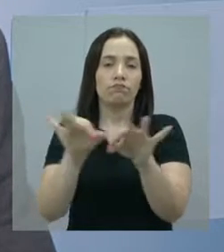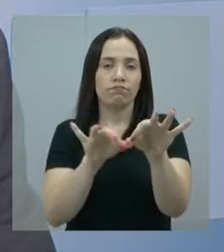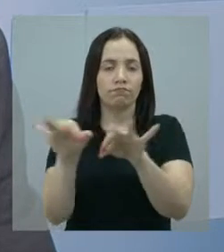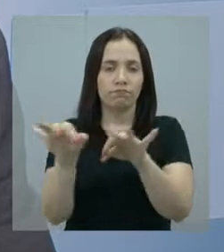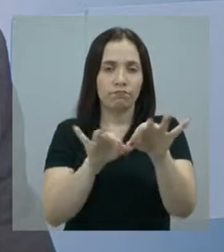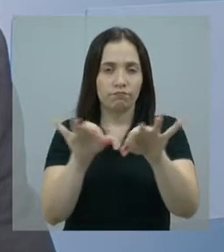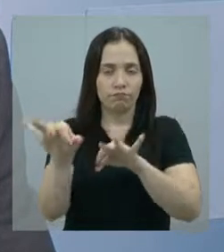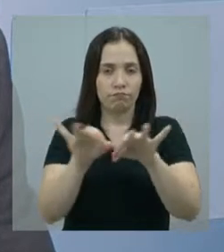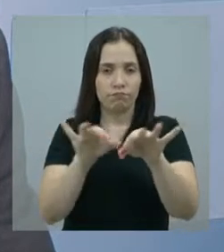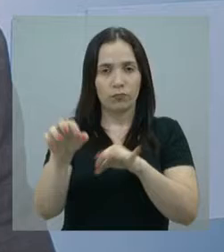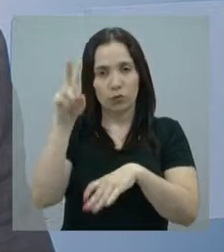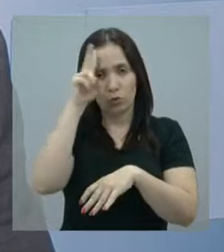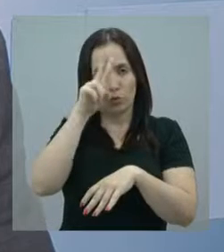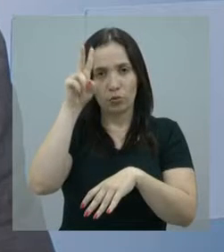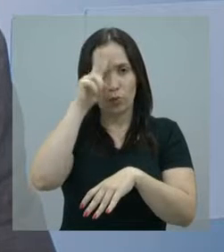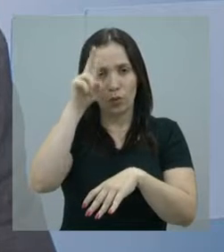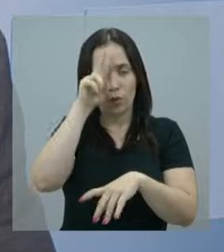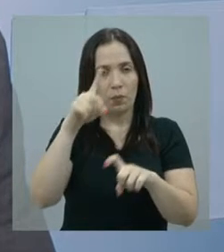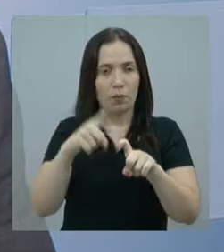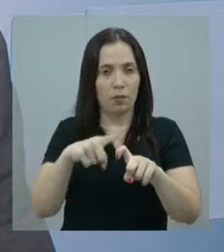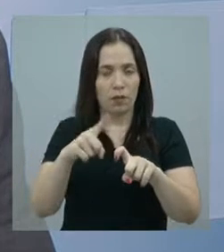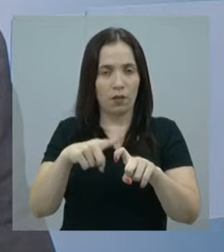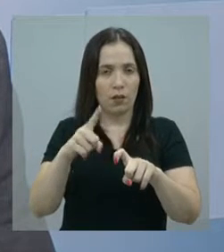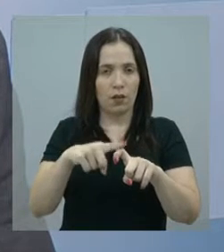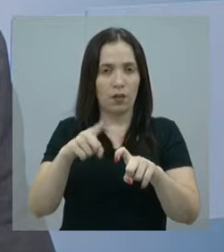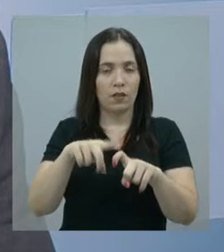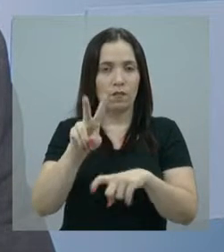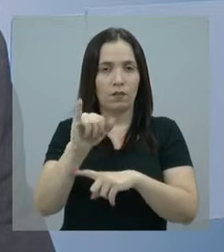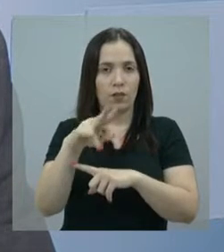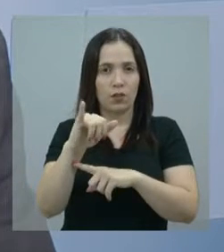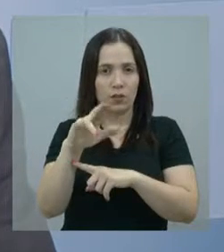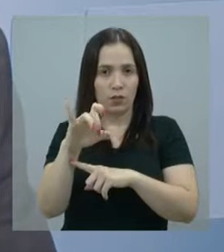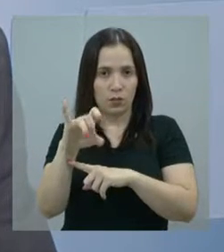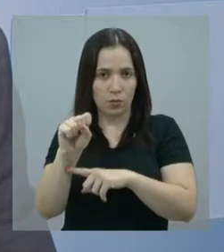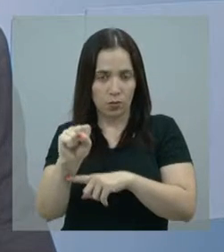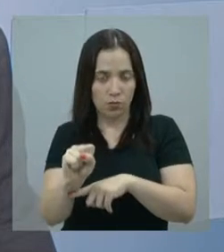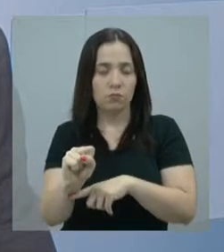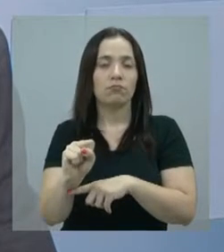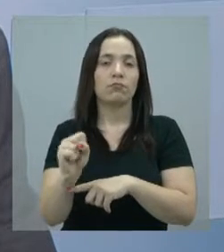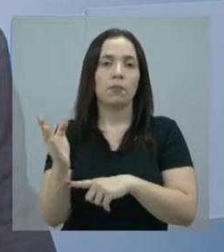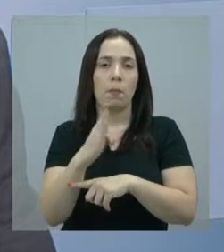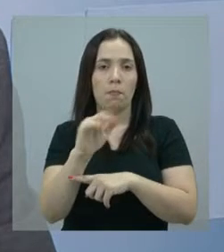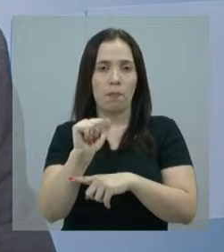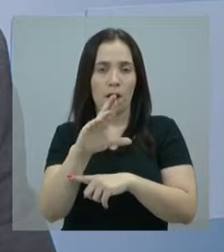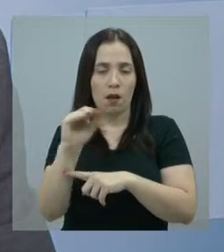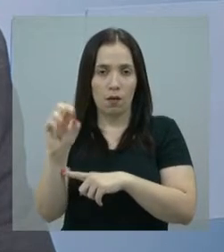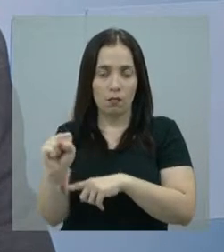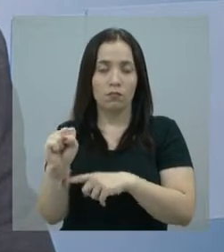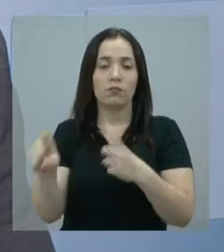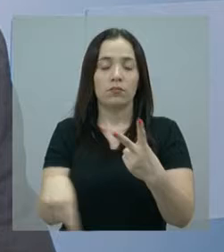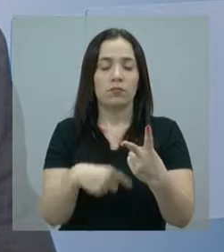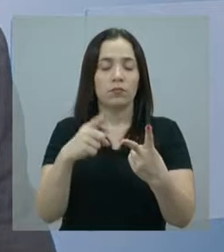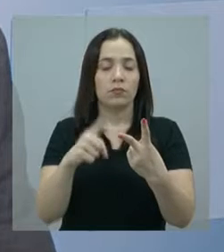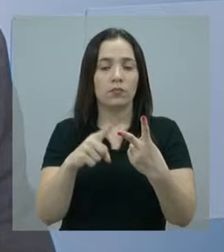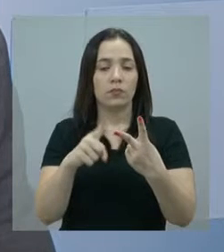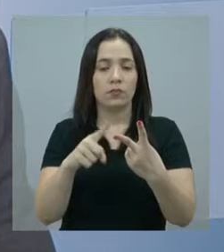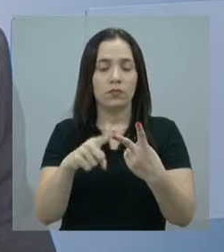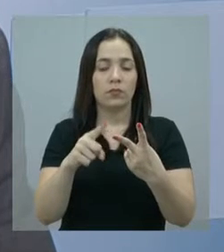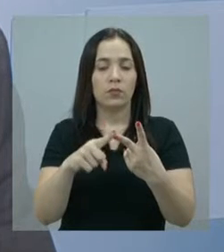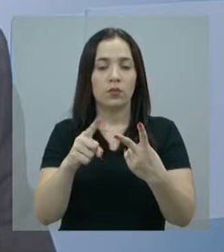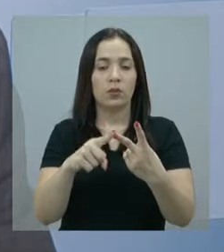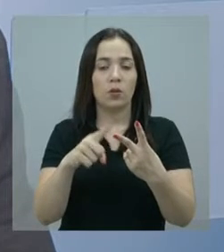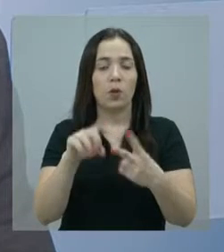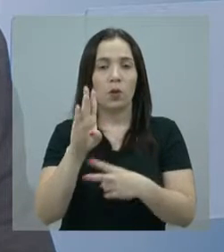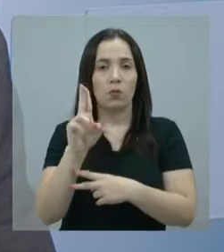clássico da historiografia médica, do Dr. Vinícius Barros Leal, e o consórcio SUS, do